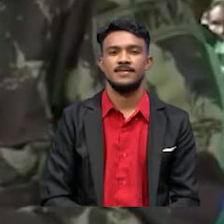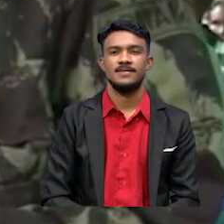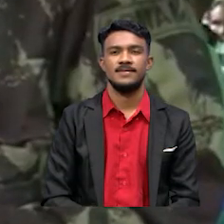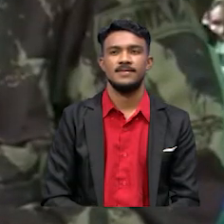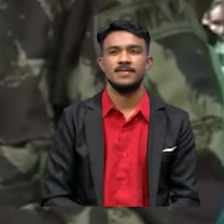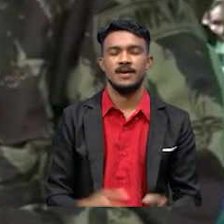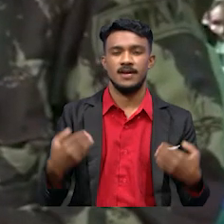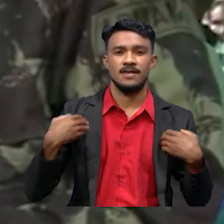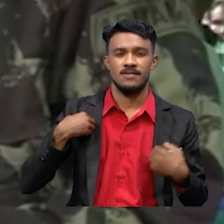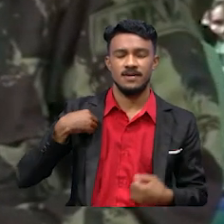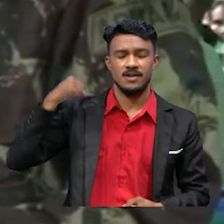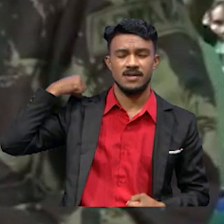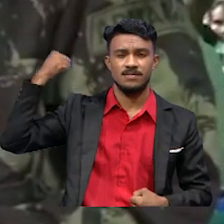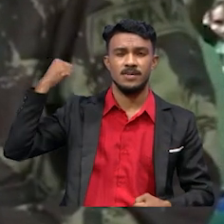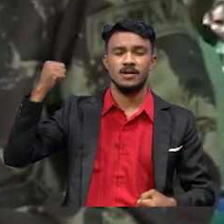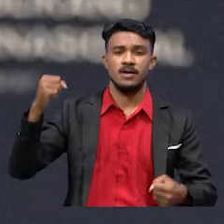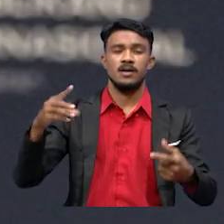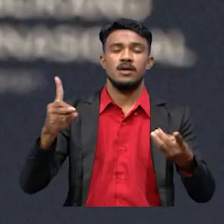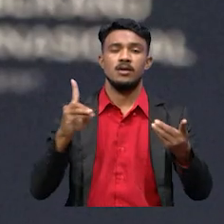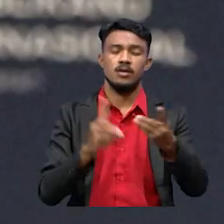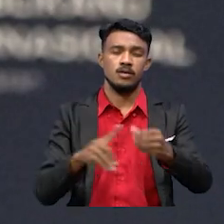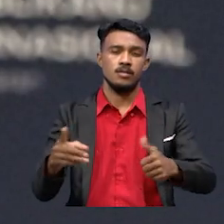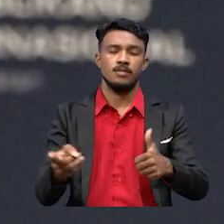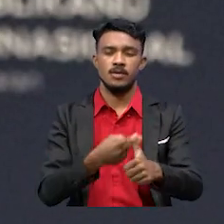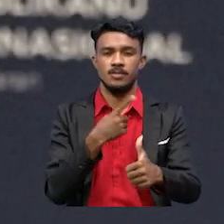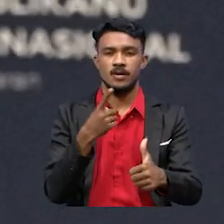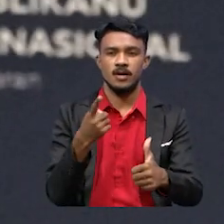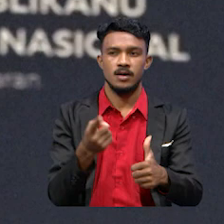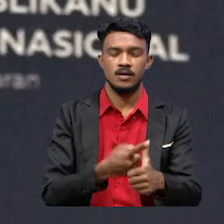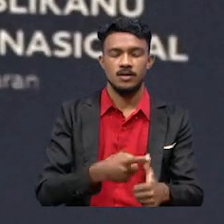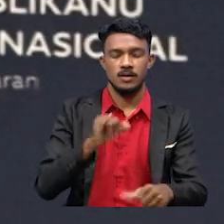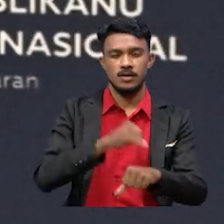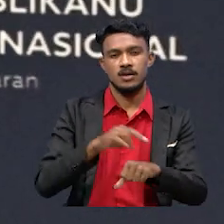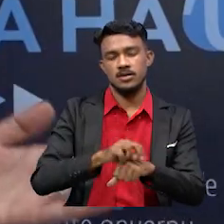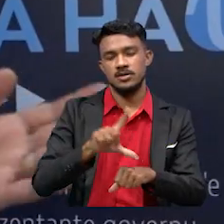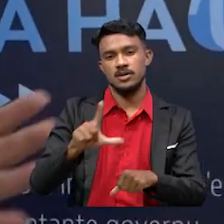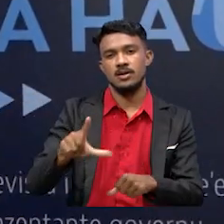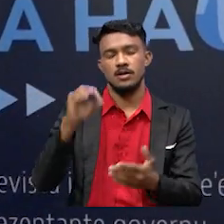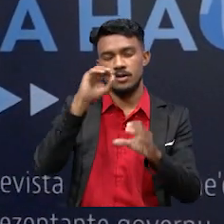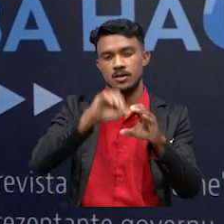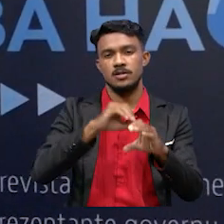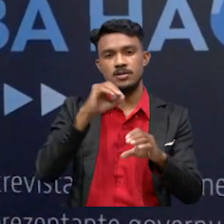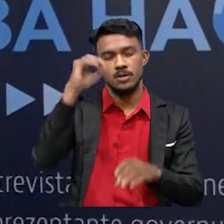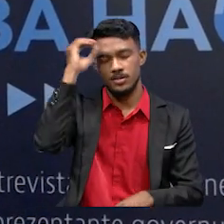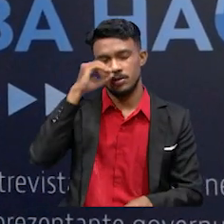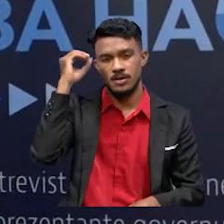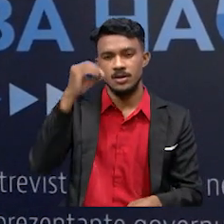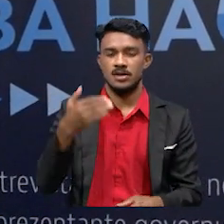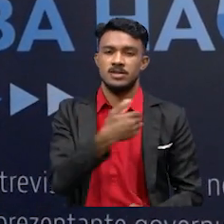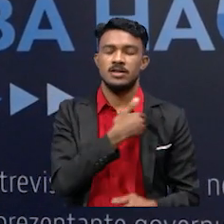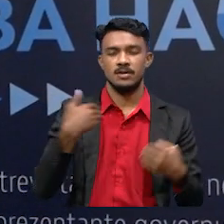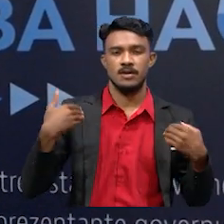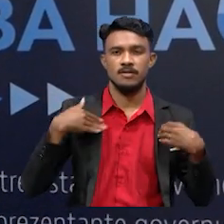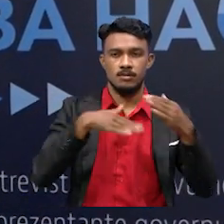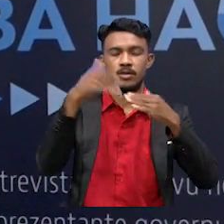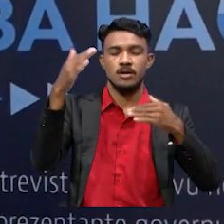Ia kampanye baloron dahulu, Observador Russo Instituto Republicano Internacional observa katak sedak musu erro ka infração ruma